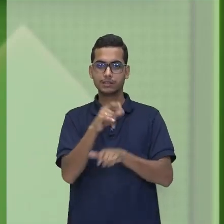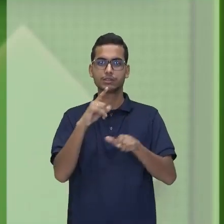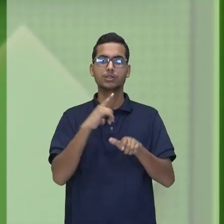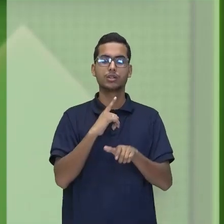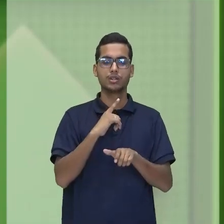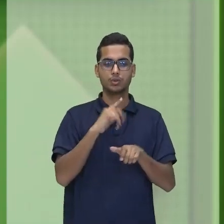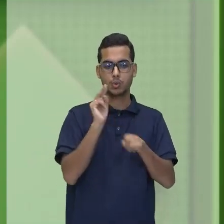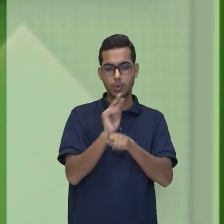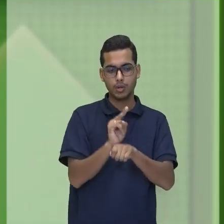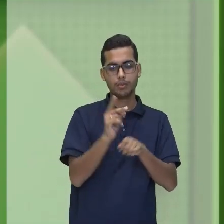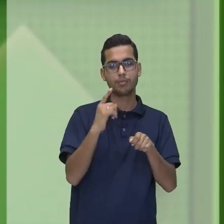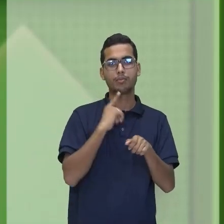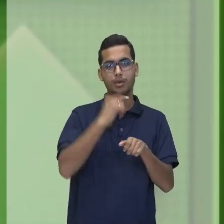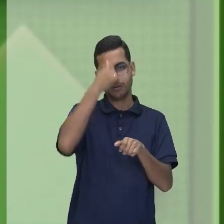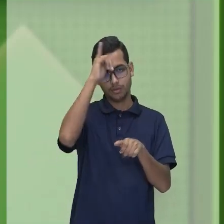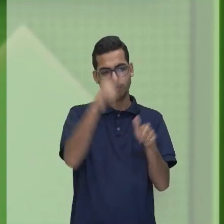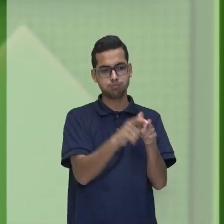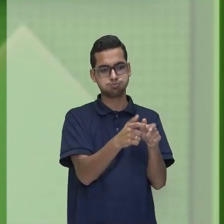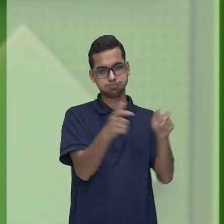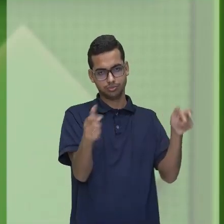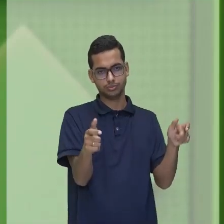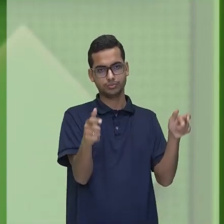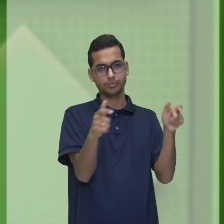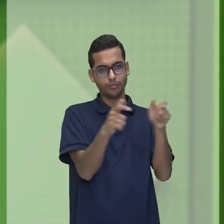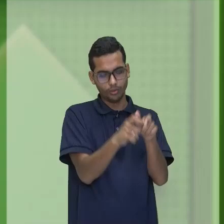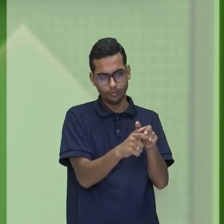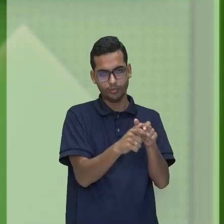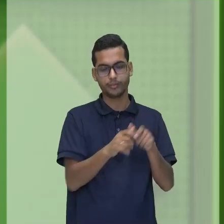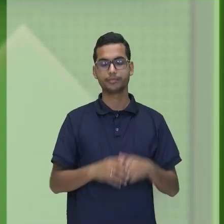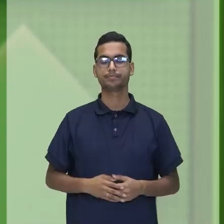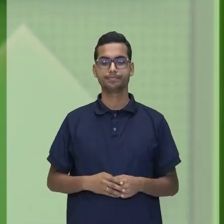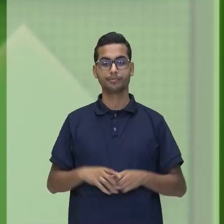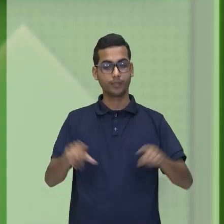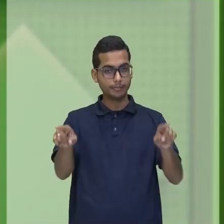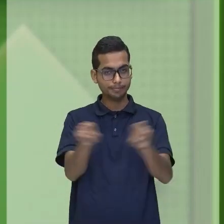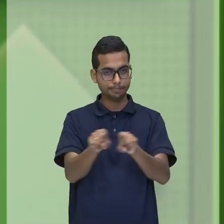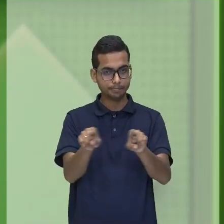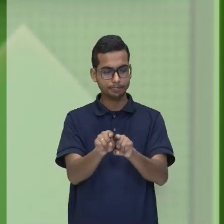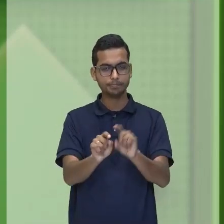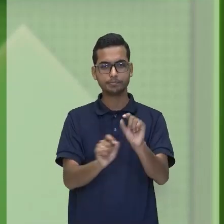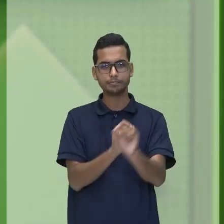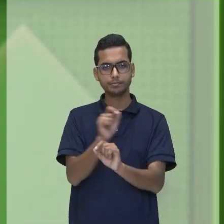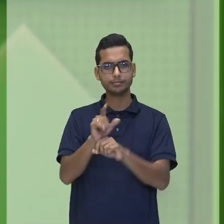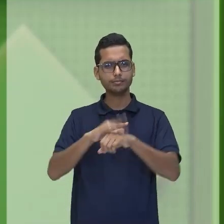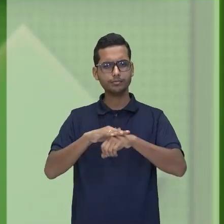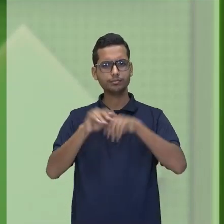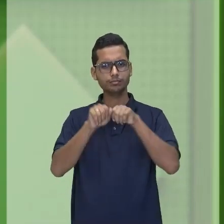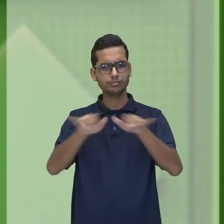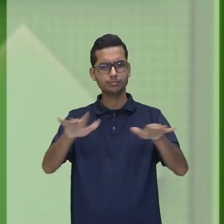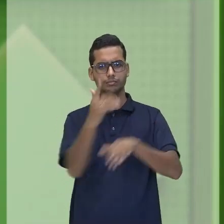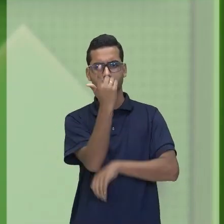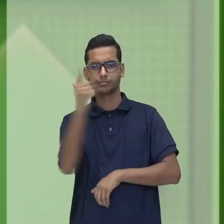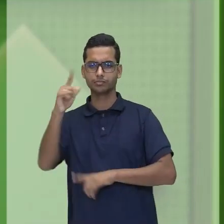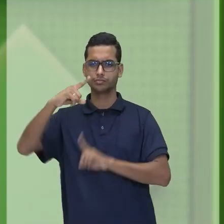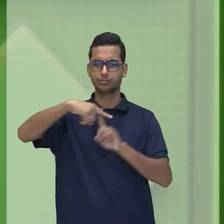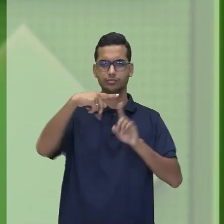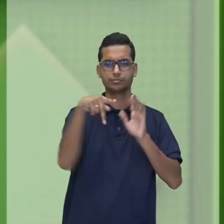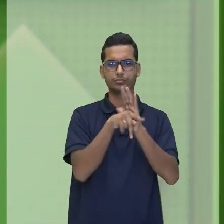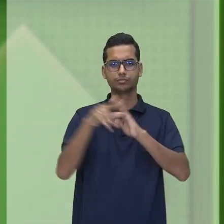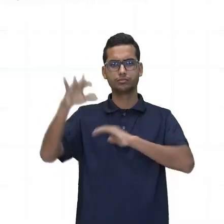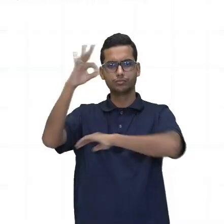Aedes aegypti que é capaz de causar doenças, de transmiti-las, né? Existem outras espécies de mosquito